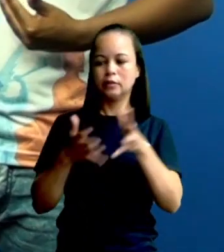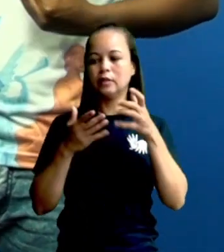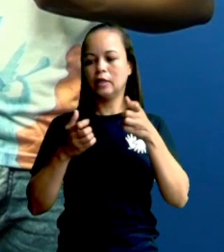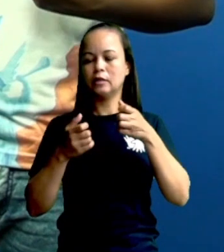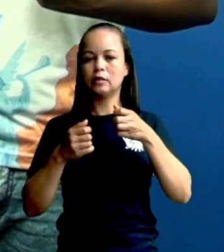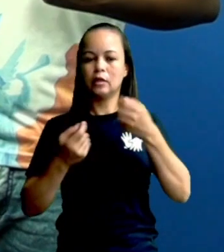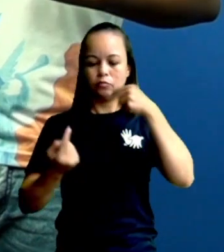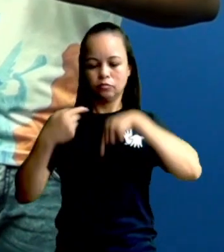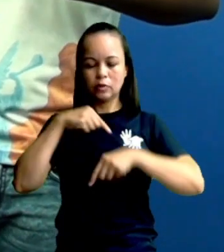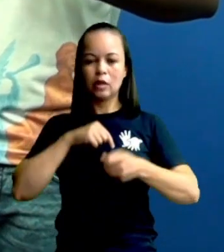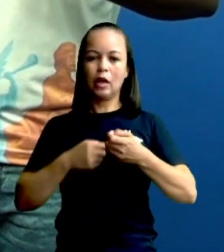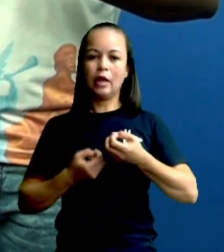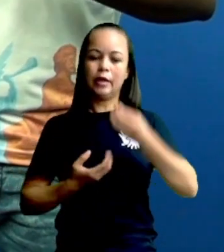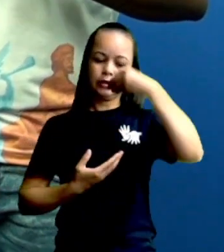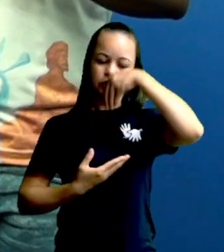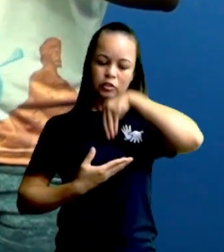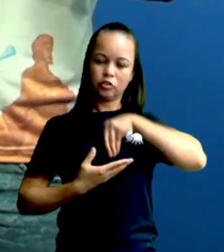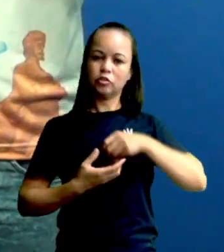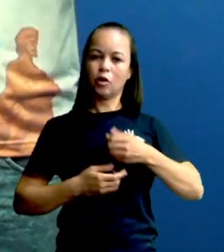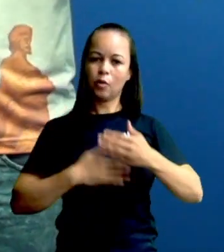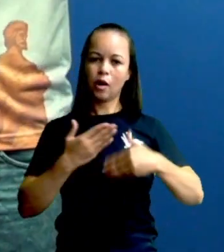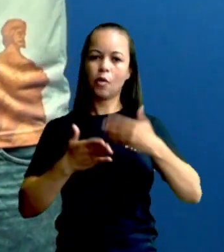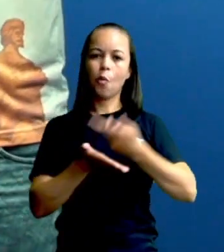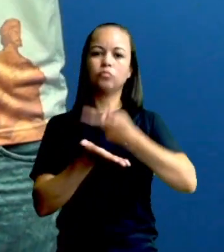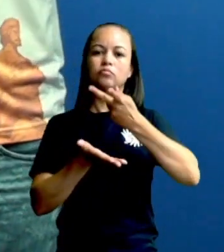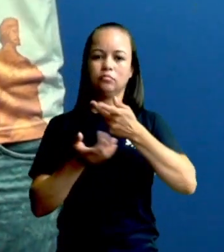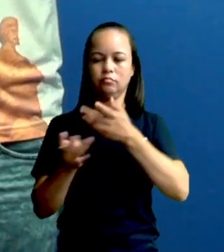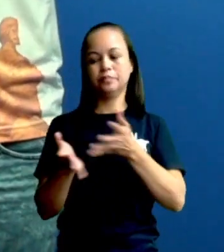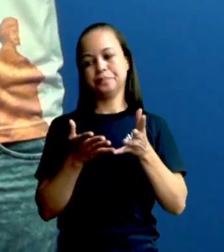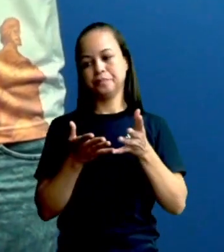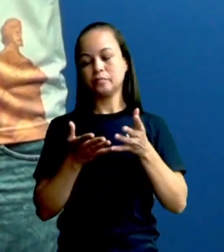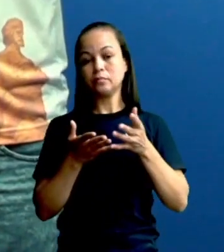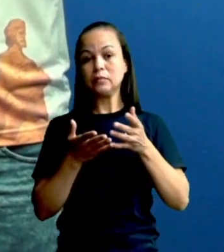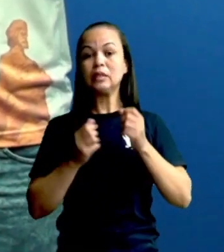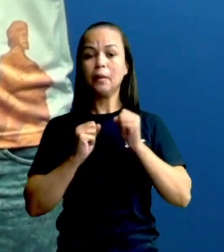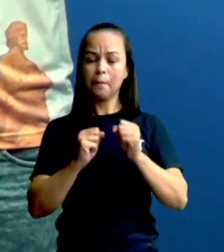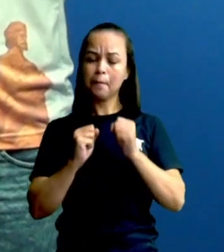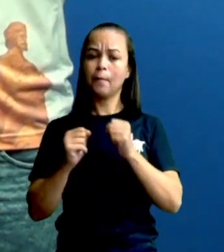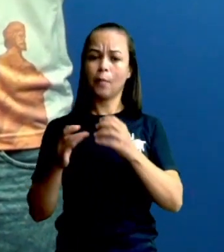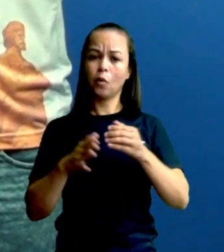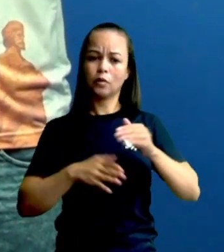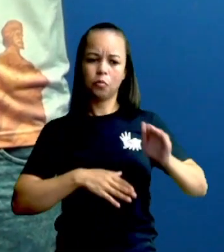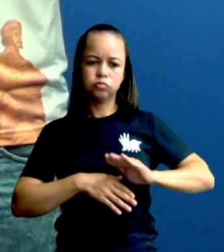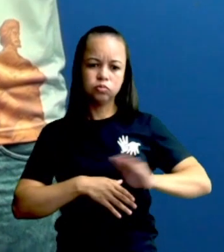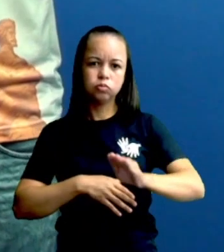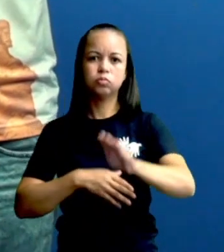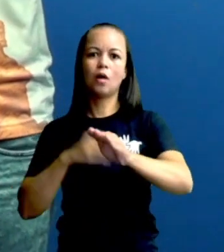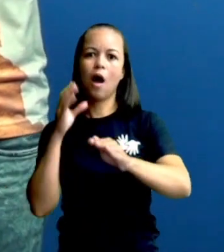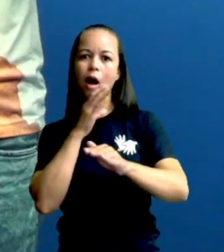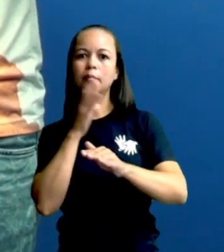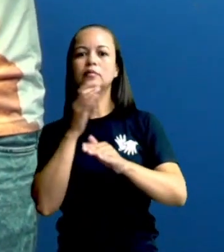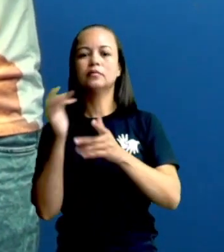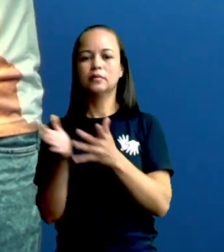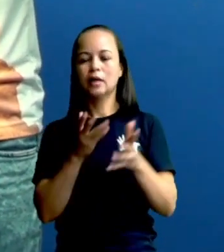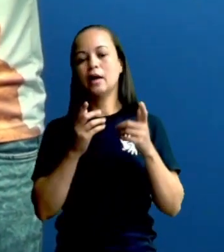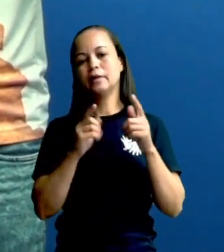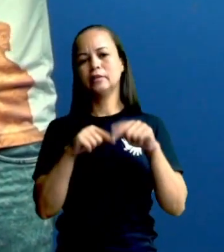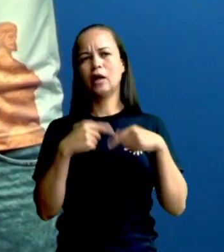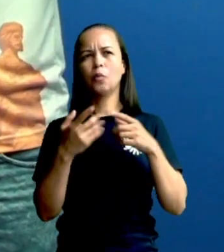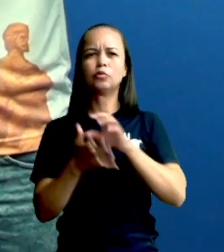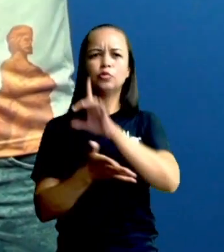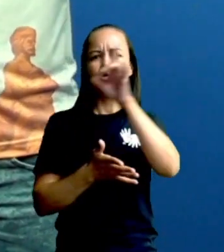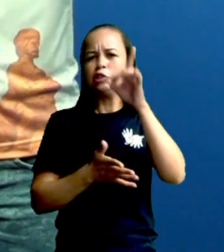mais rapidamente e aí ele até possa correr mais rapidamente. Perceba que até em dias chuvosos você